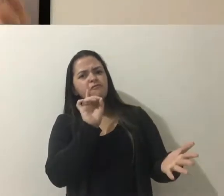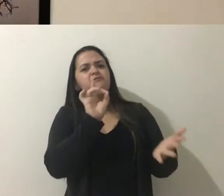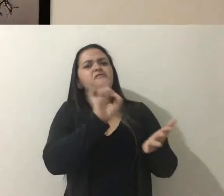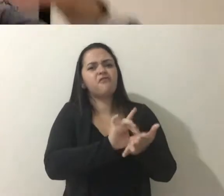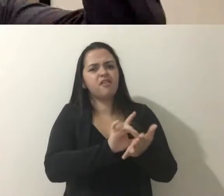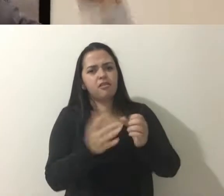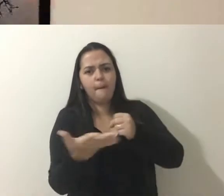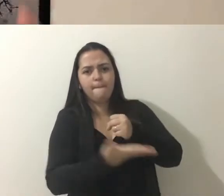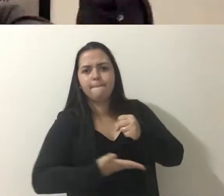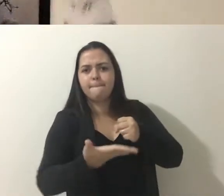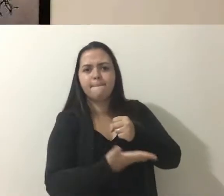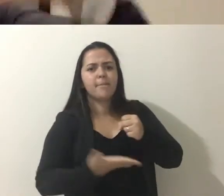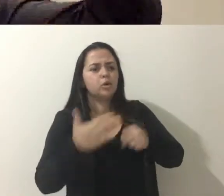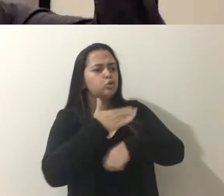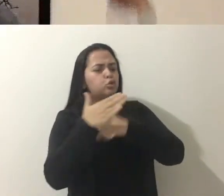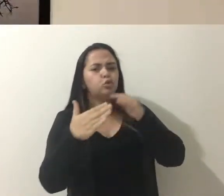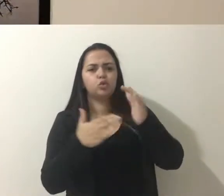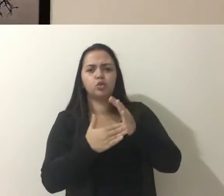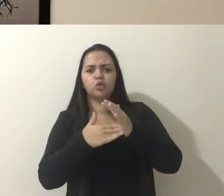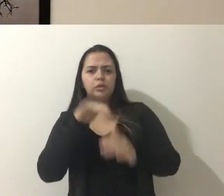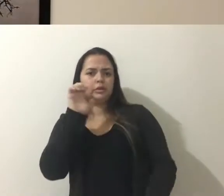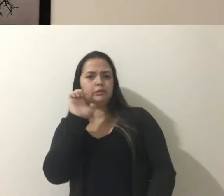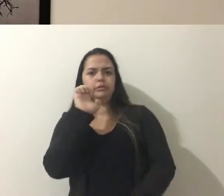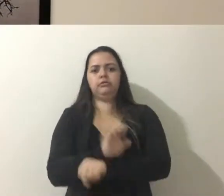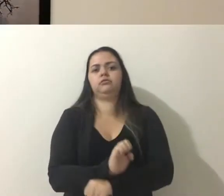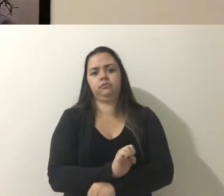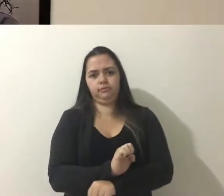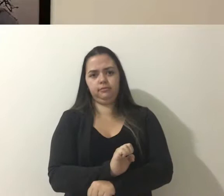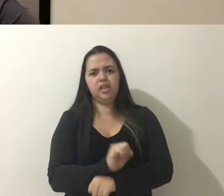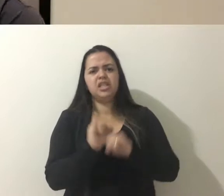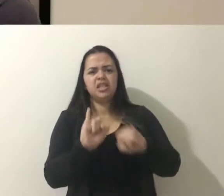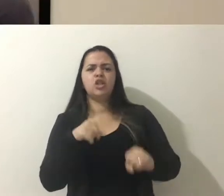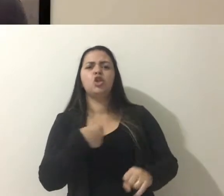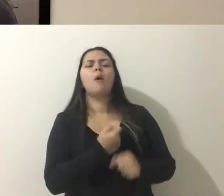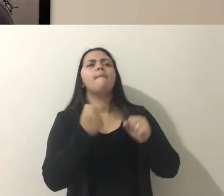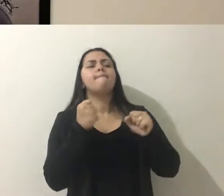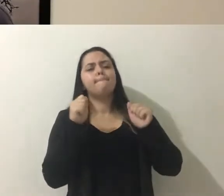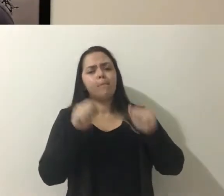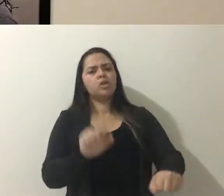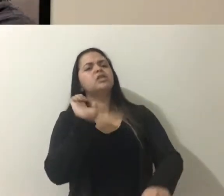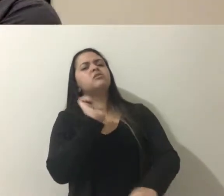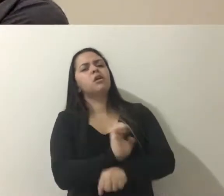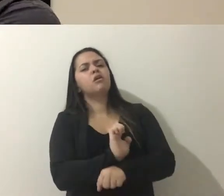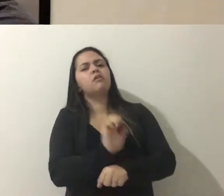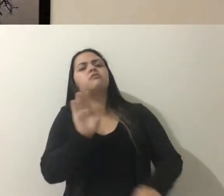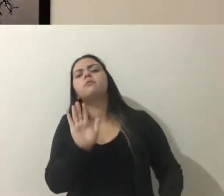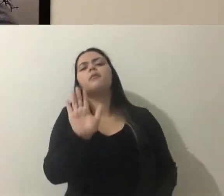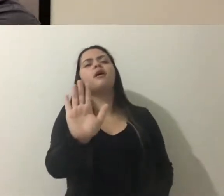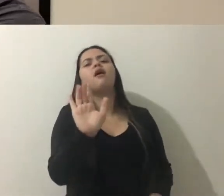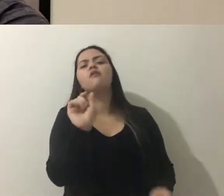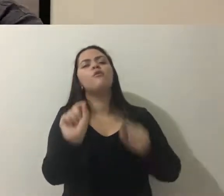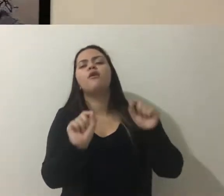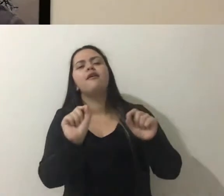verdadeira base de toda a nossa esperança. Se nós podemos ter esperança nessa vida, essa